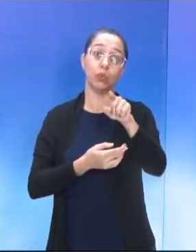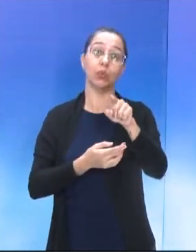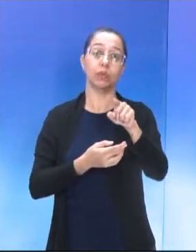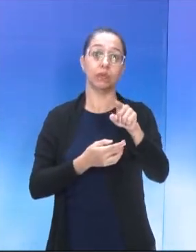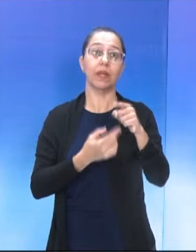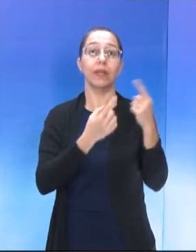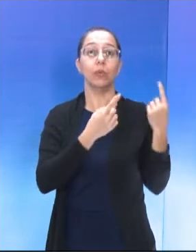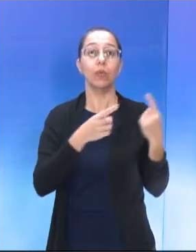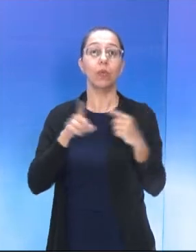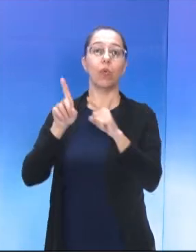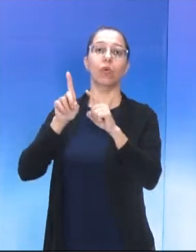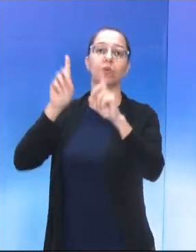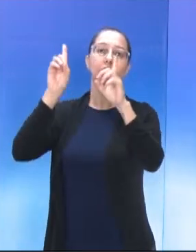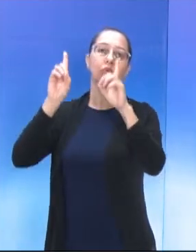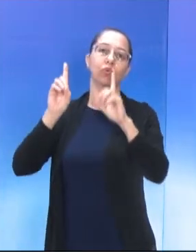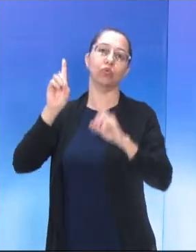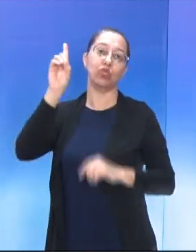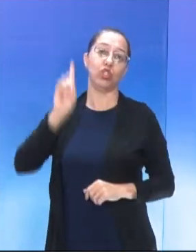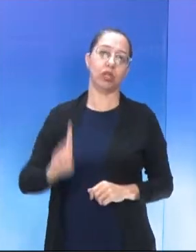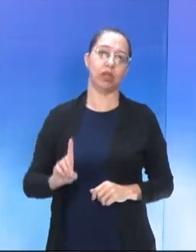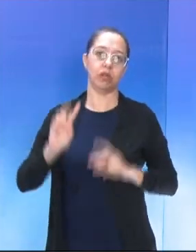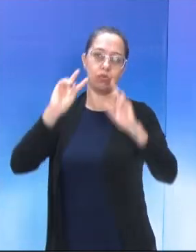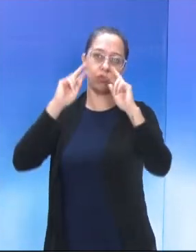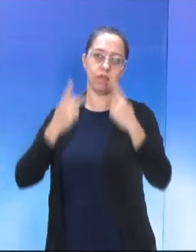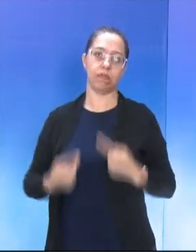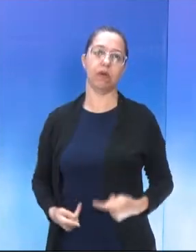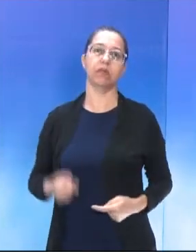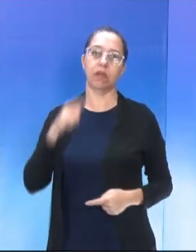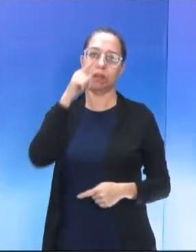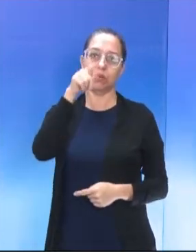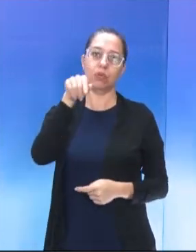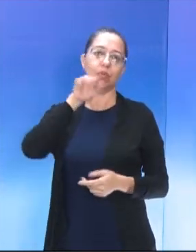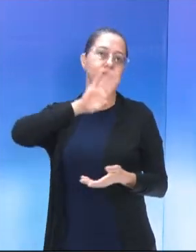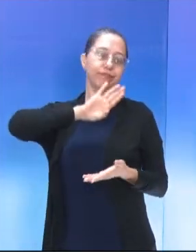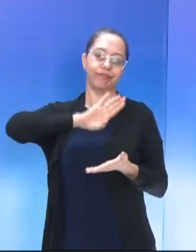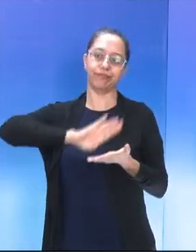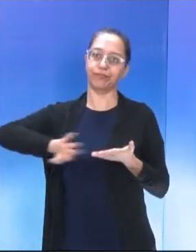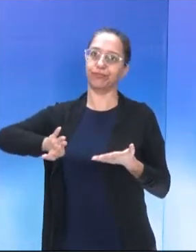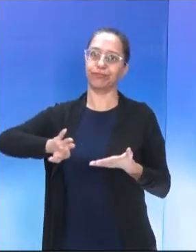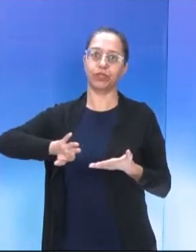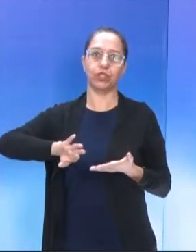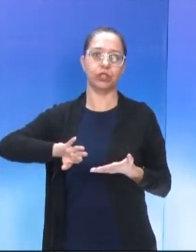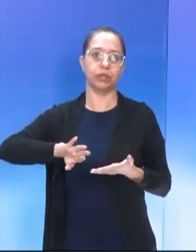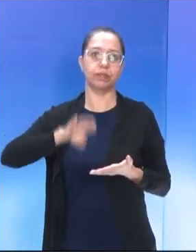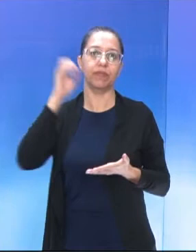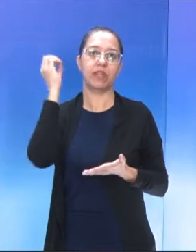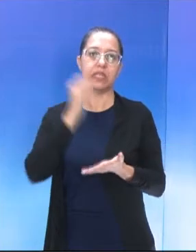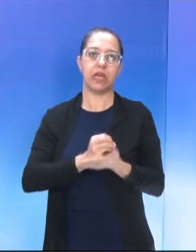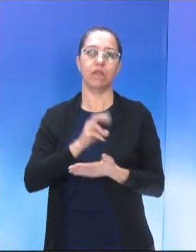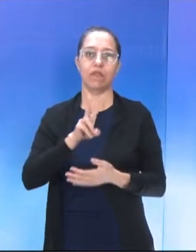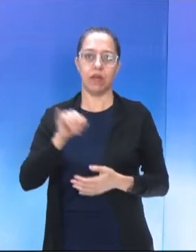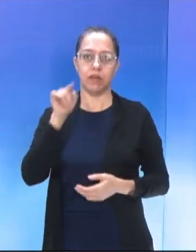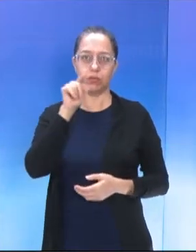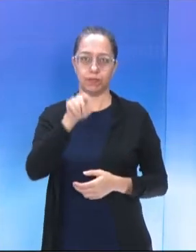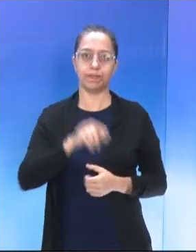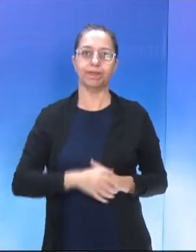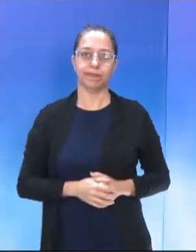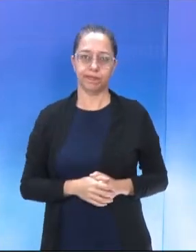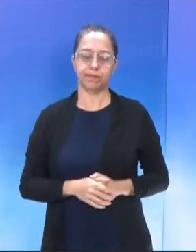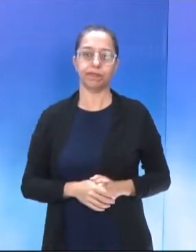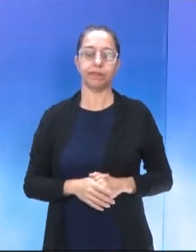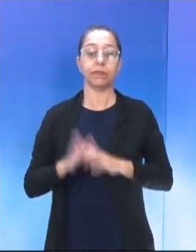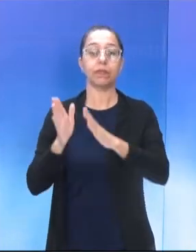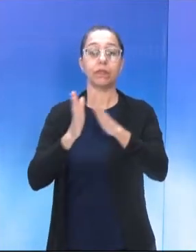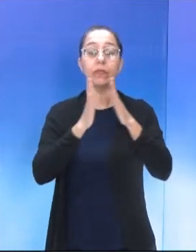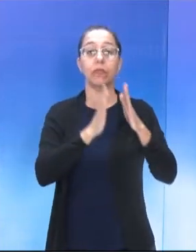humanos. E se você escrever isso no seu texto, certamente seu texto será zerado. Então, o outro argumento que eu